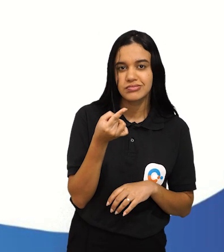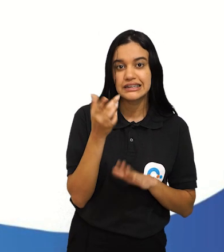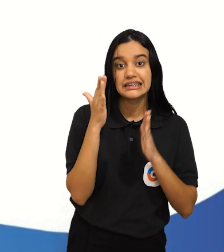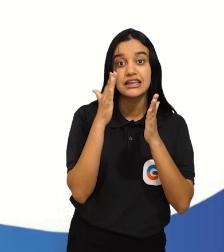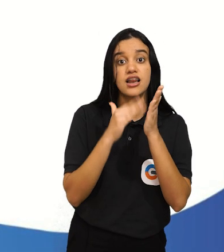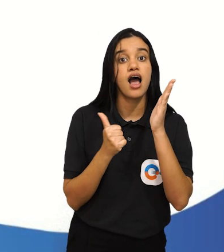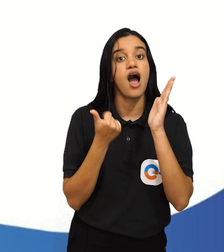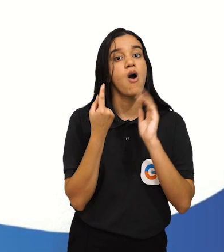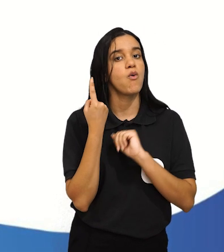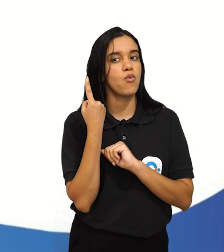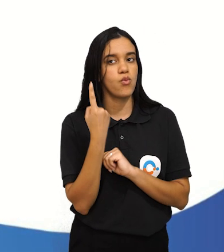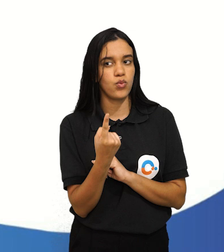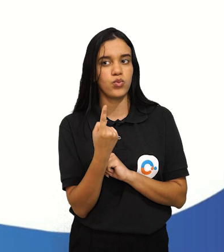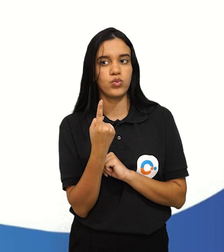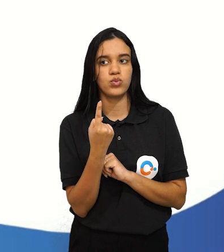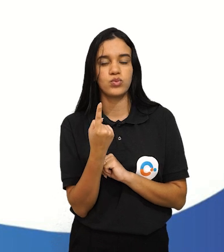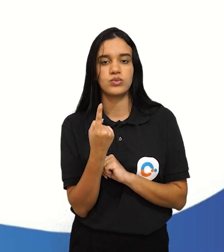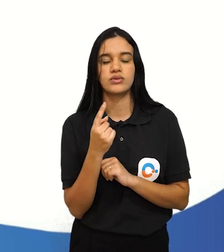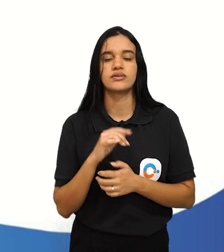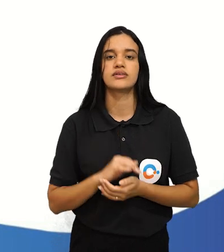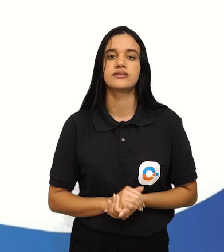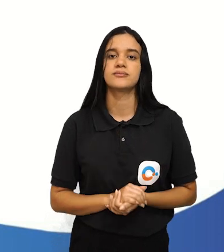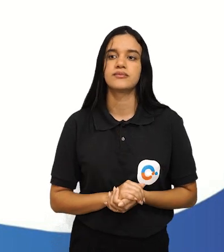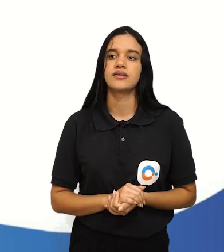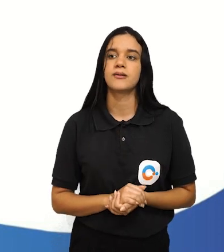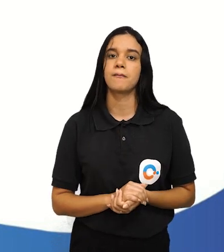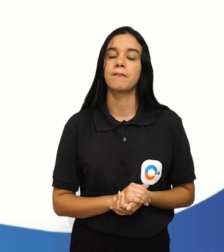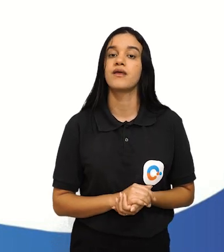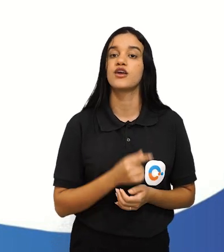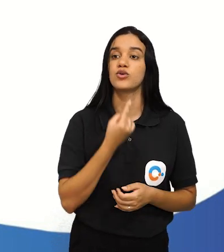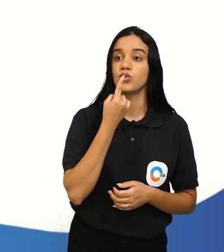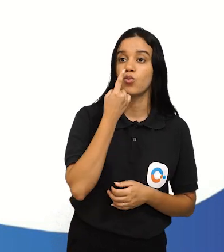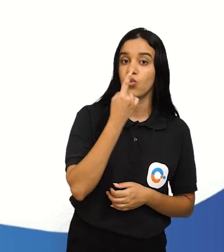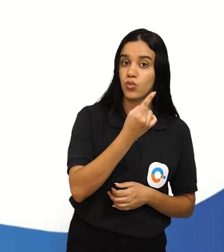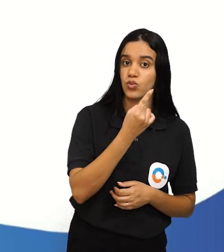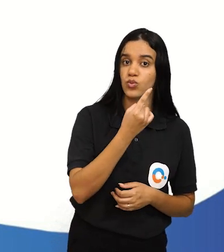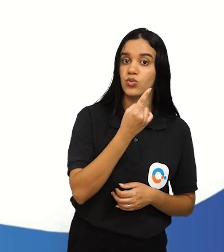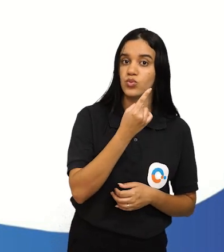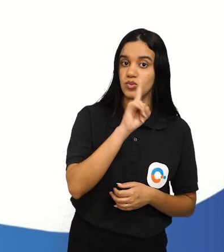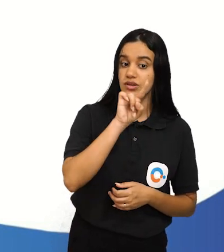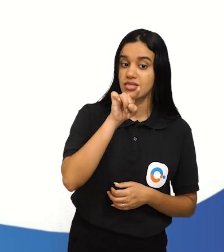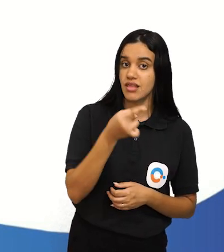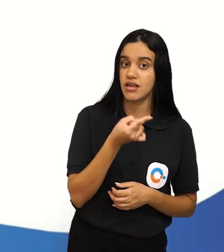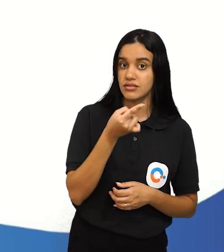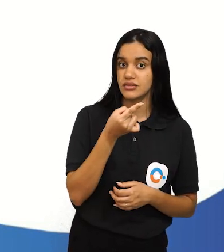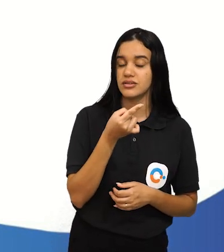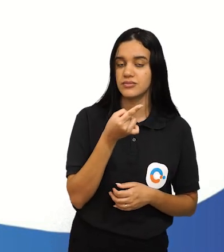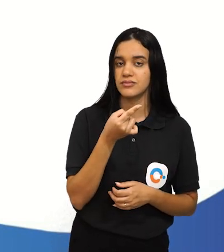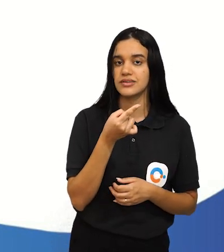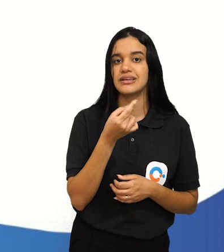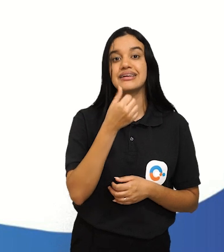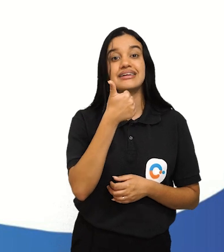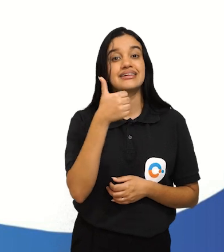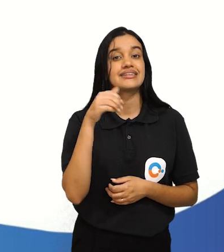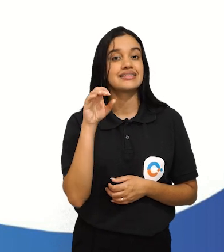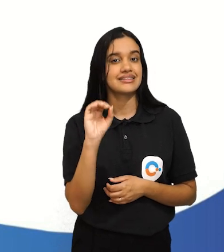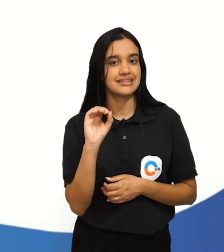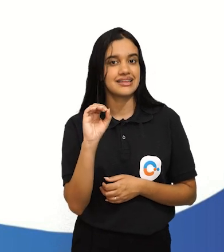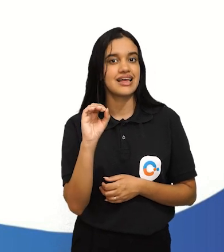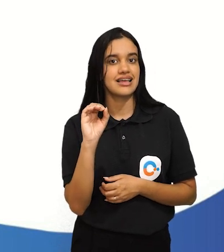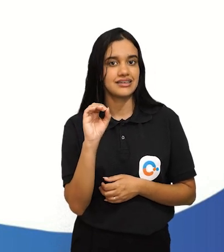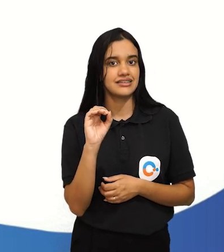1 ou seja vai ficar 0 esse 1 vai valendo 10